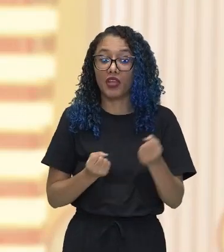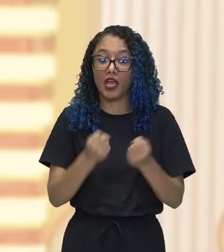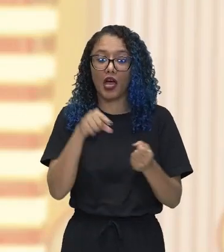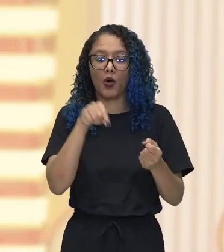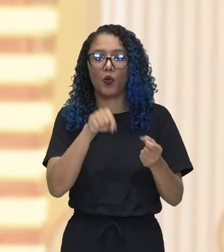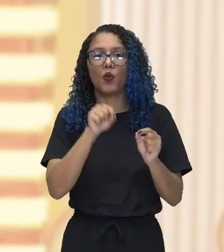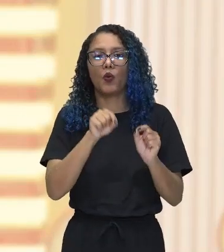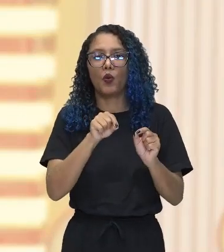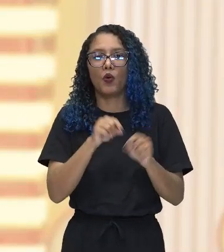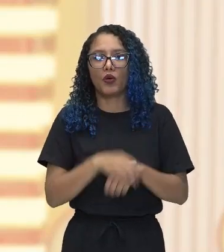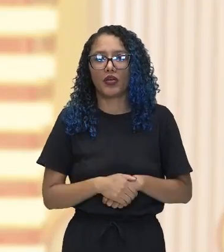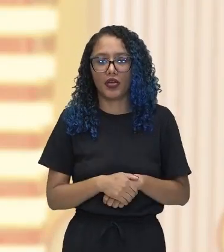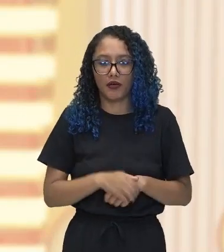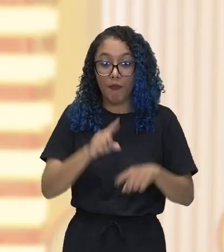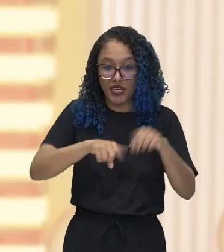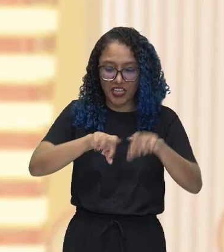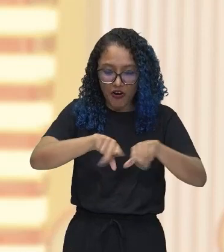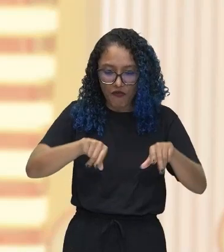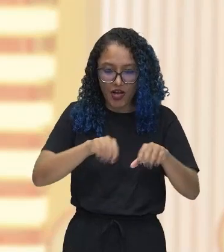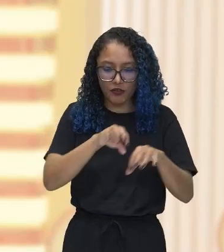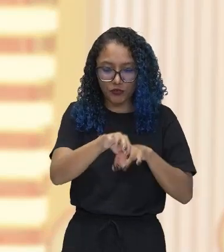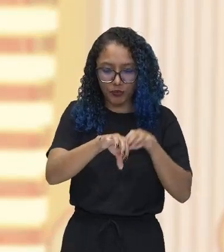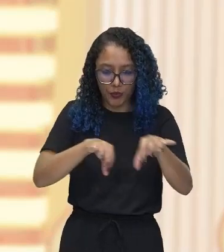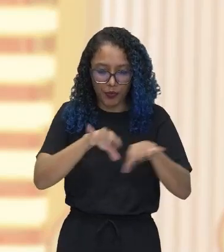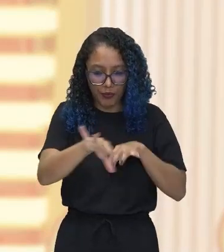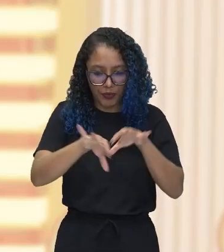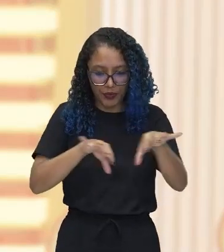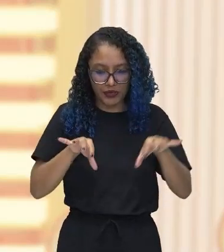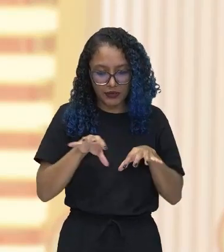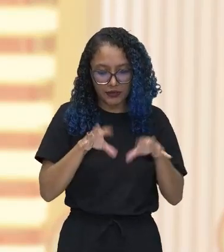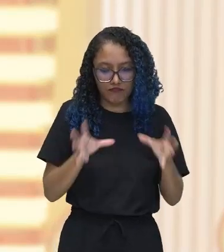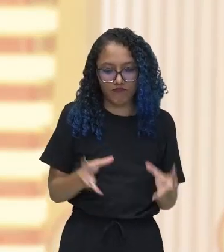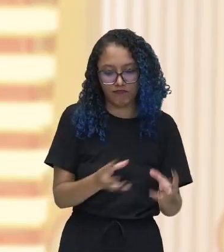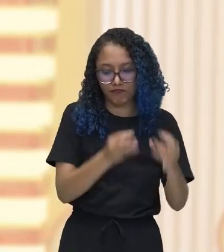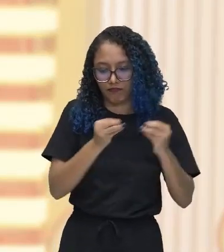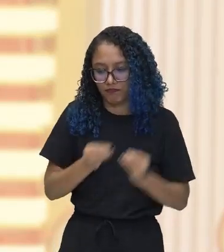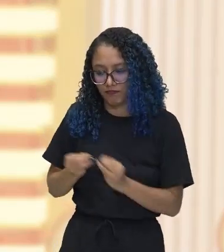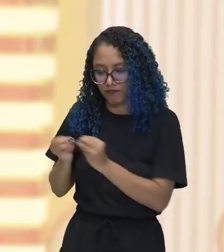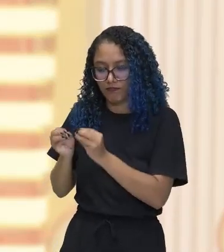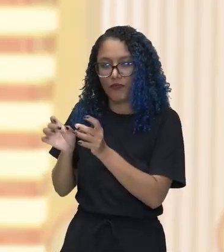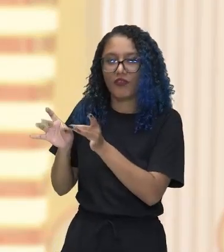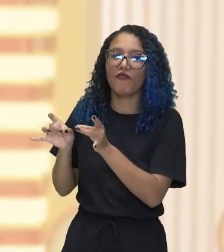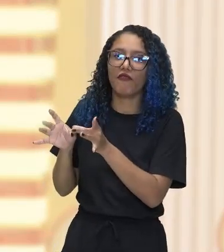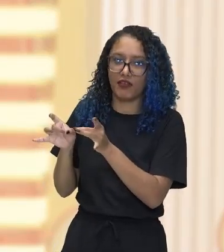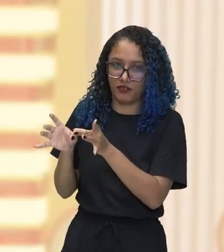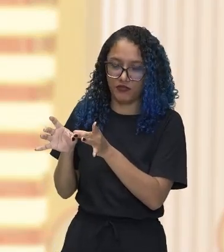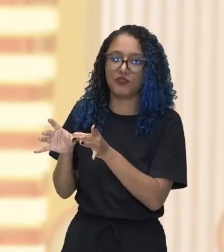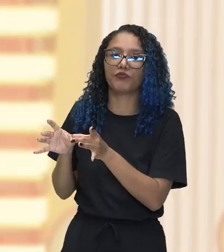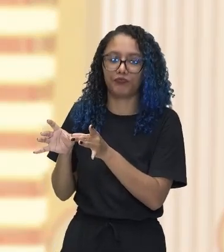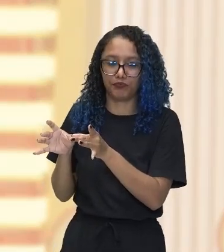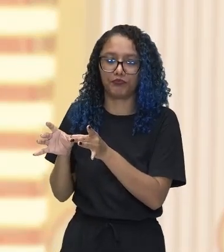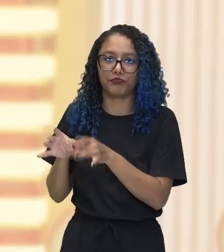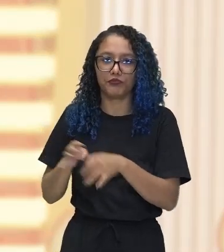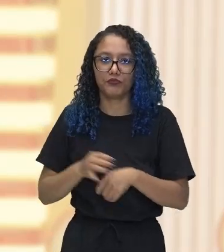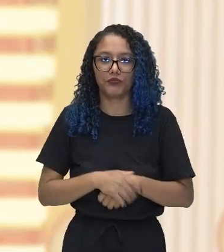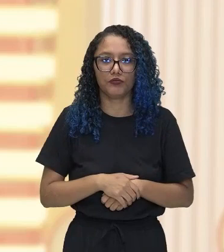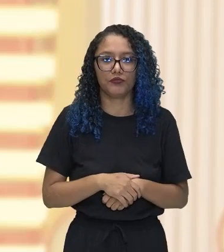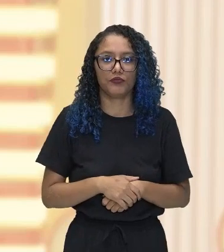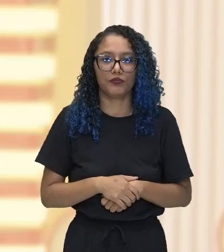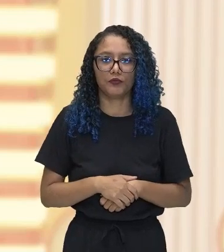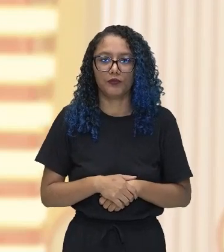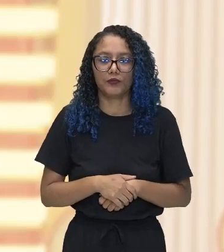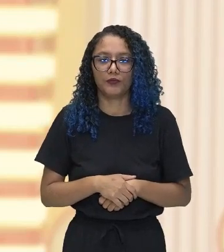o desmanche, né? Tem, inclusive, aí, né, são desmontados e tem todas as suas peças vendidas, então,